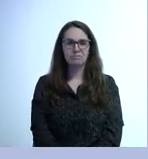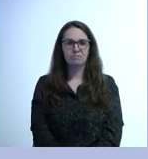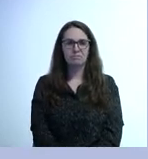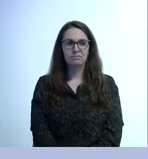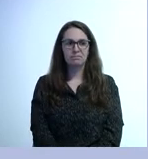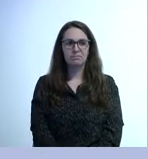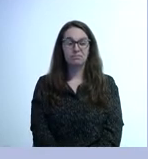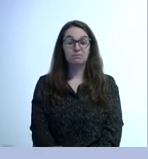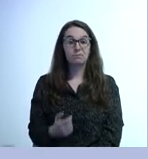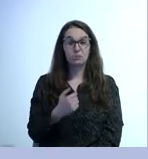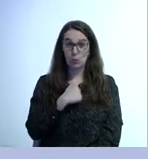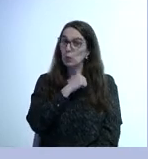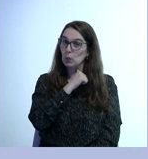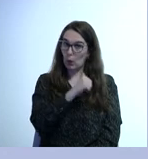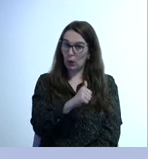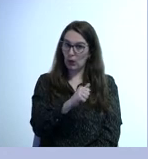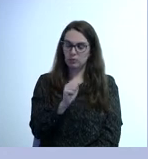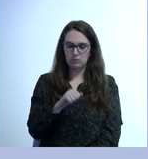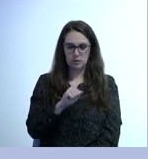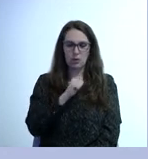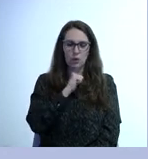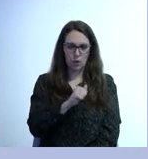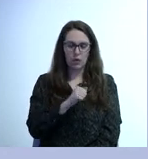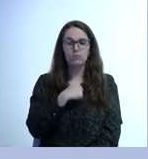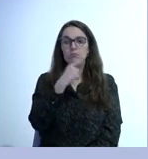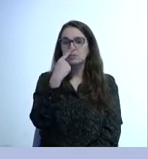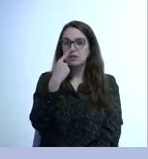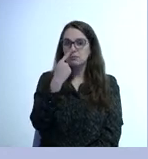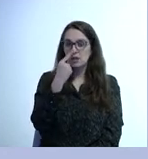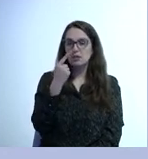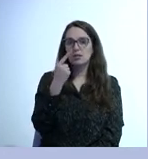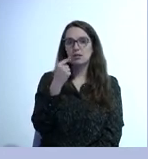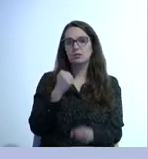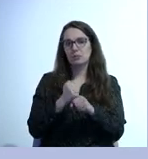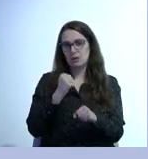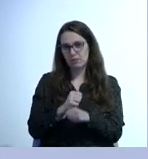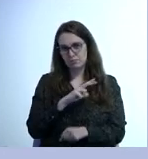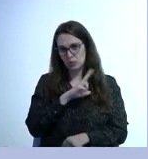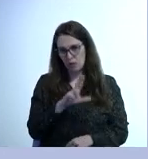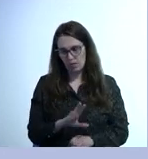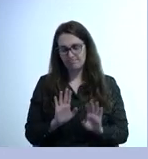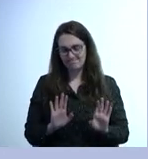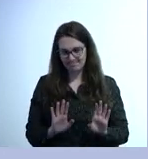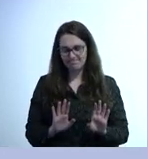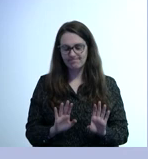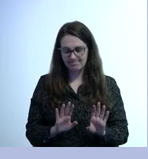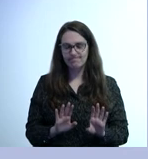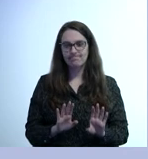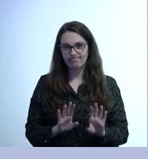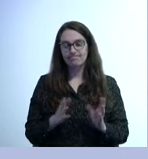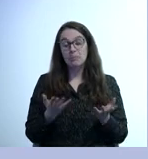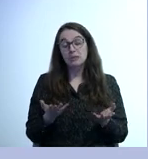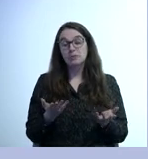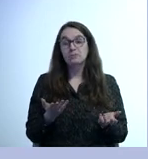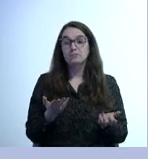Eu estou perfeitamente de acordo que prefiro muito mais trabalhar em Portugal do que noutros países. No